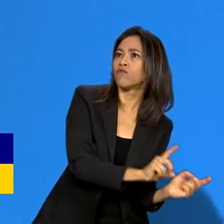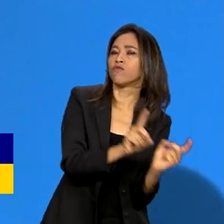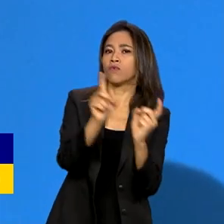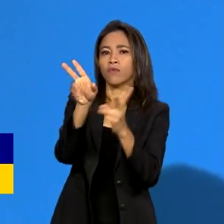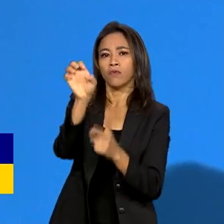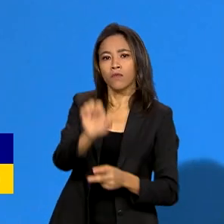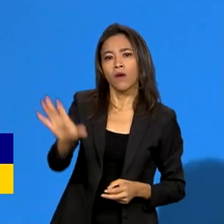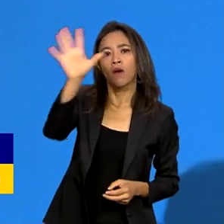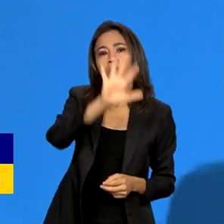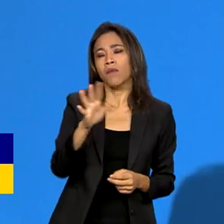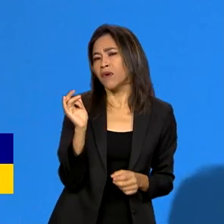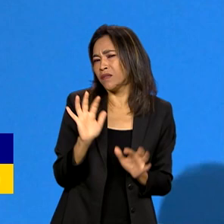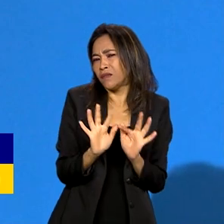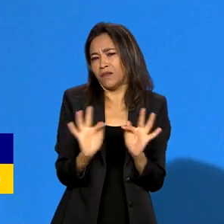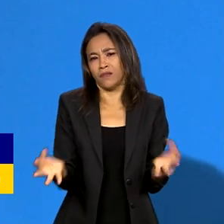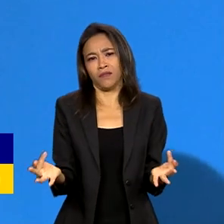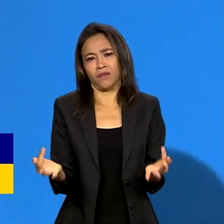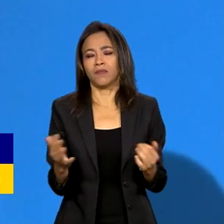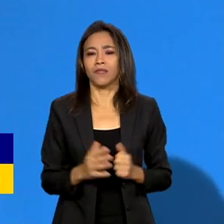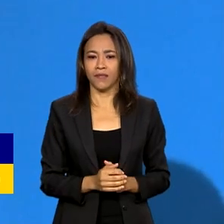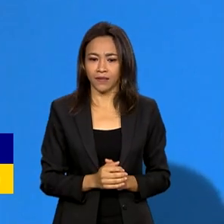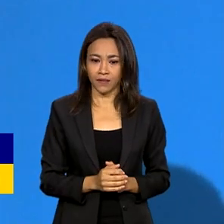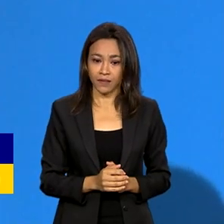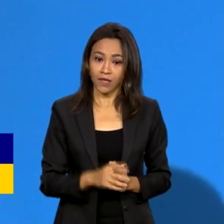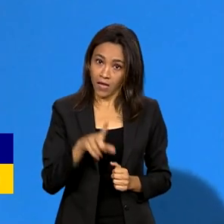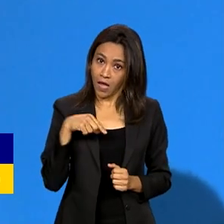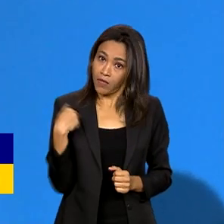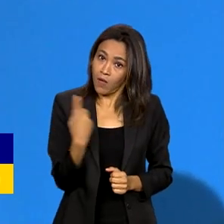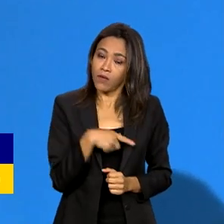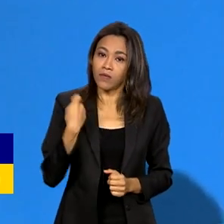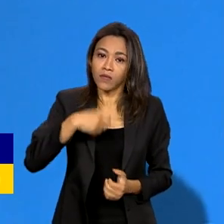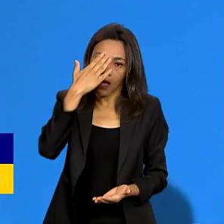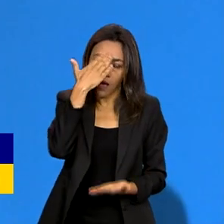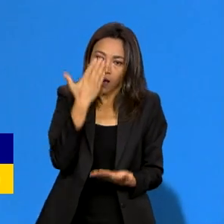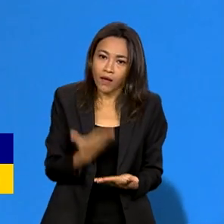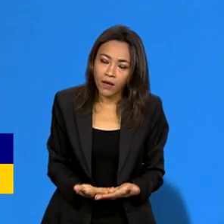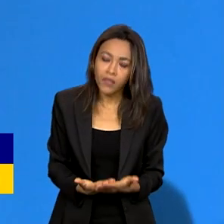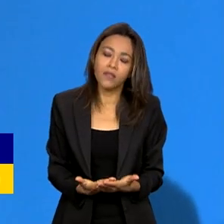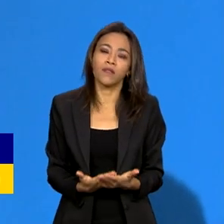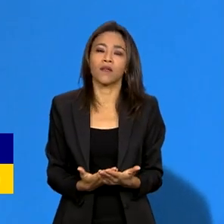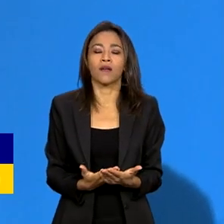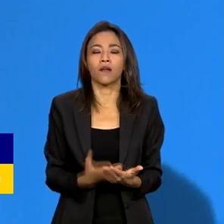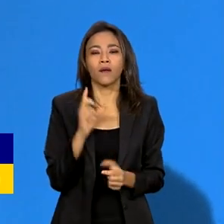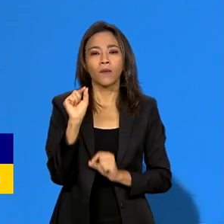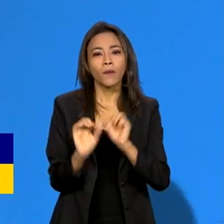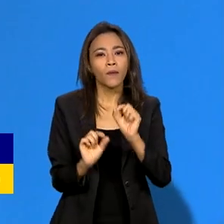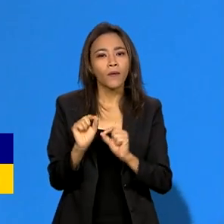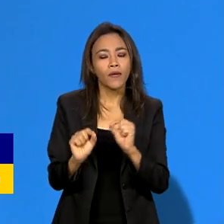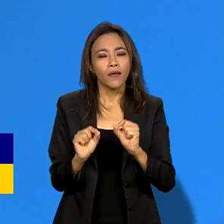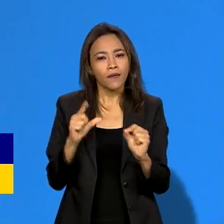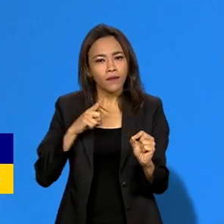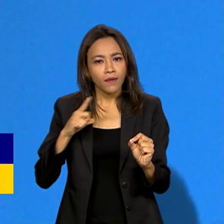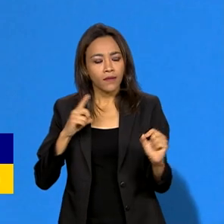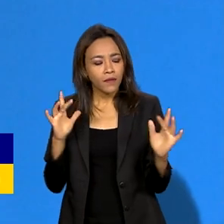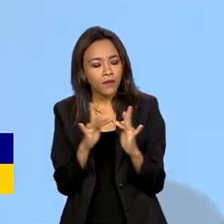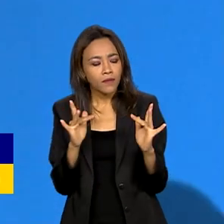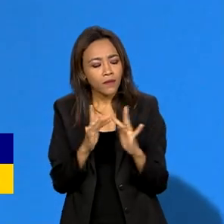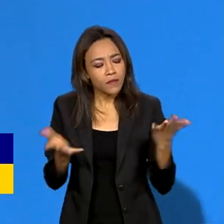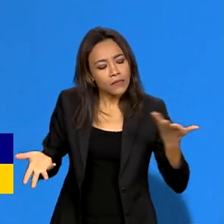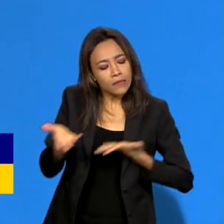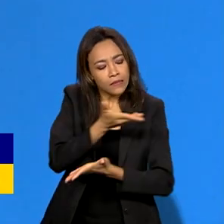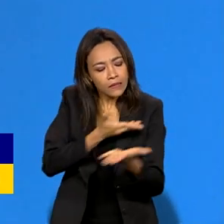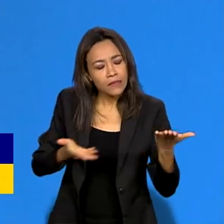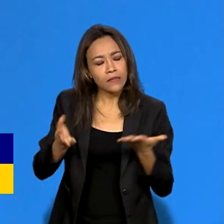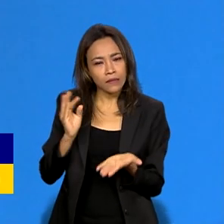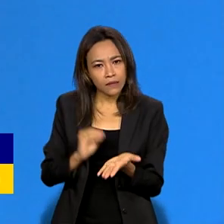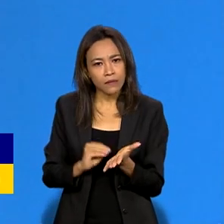é muito mais simples para nós, é apenas a gente acreditar, é apenas a gente estabelecer essa relação que falta. Nós